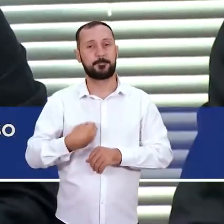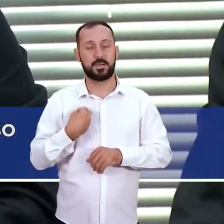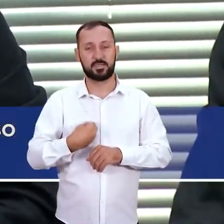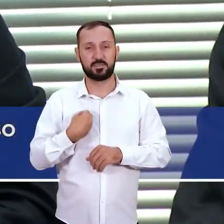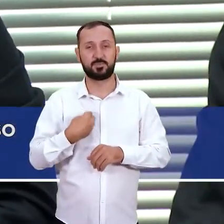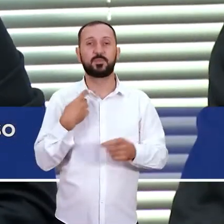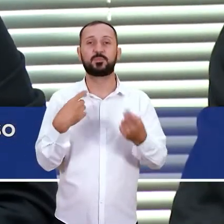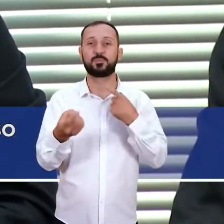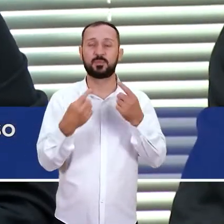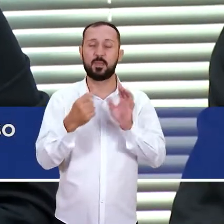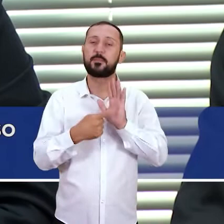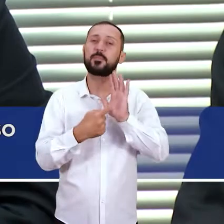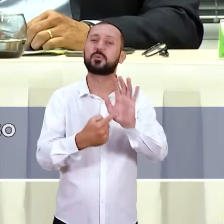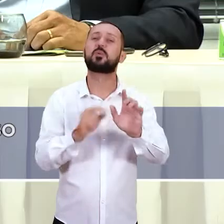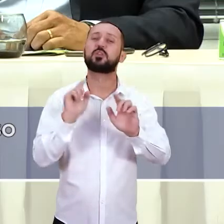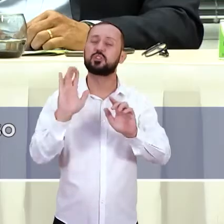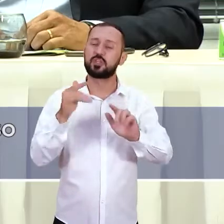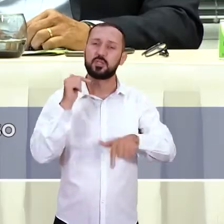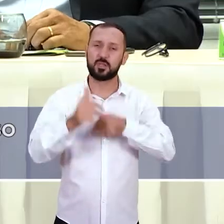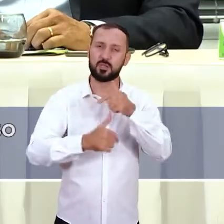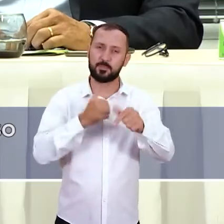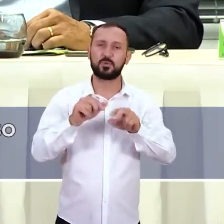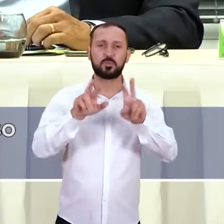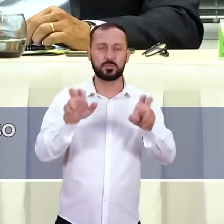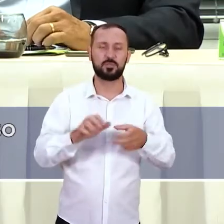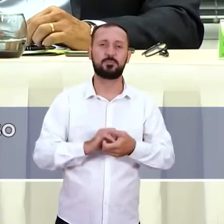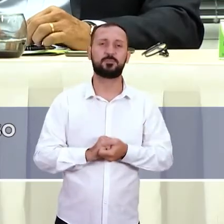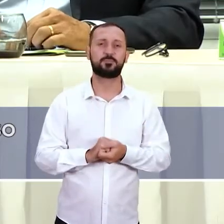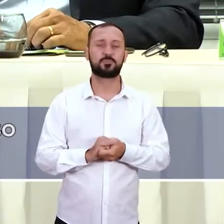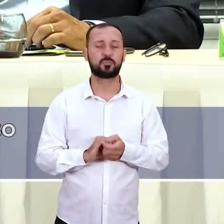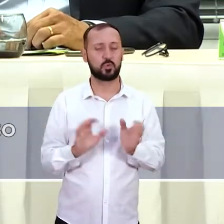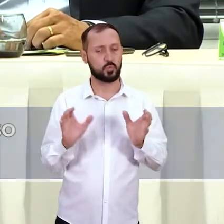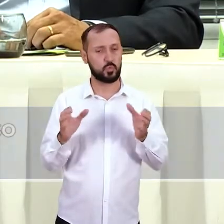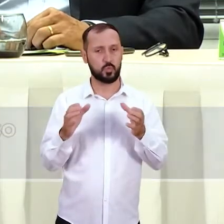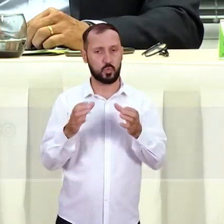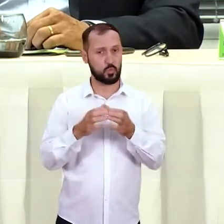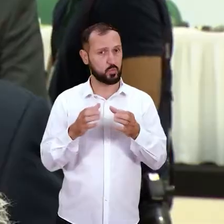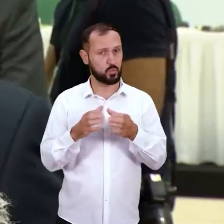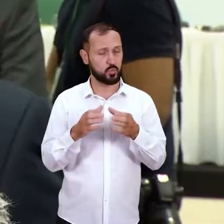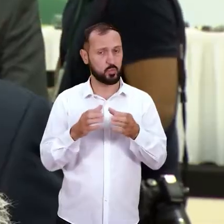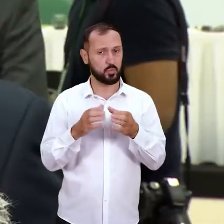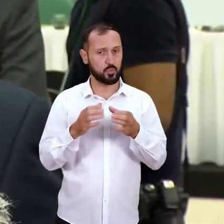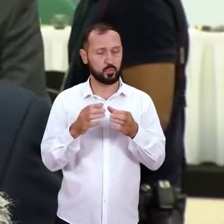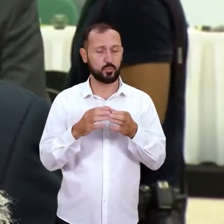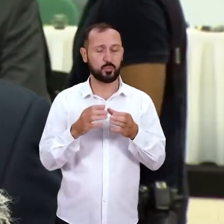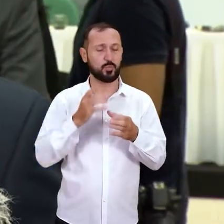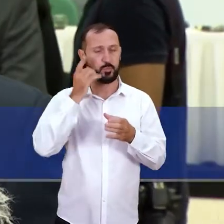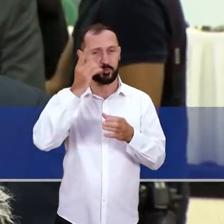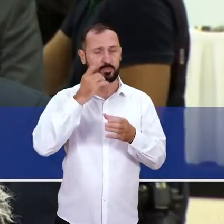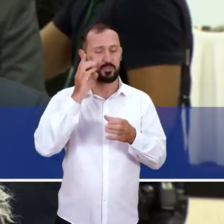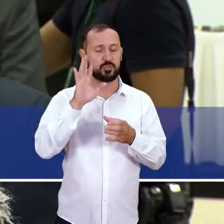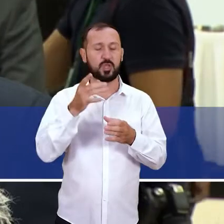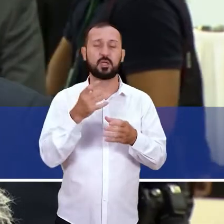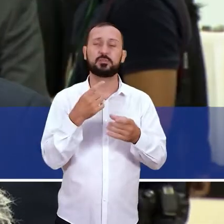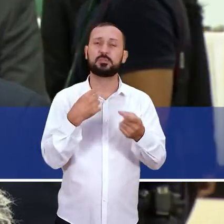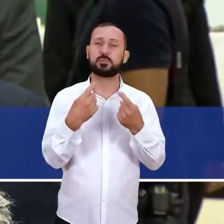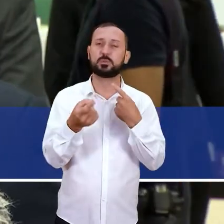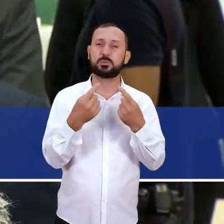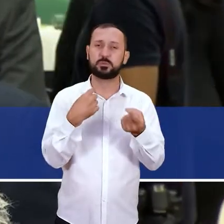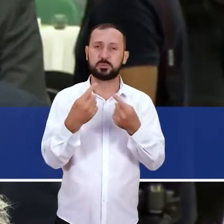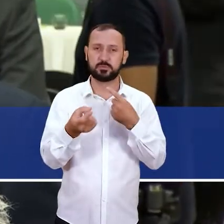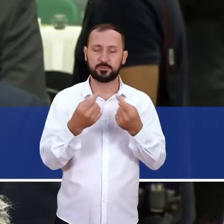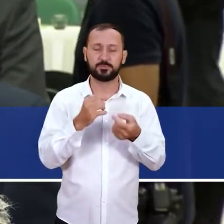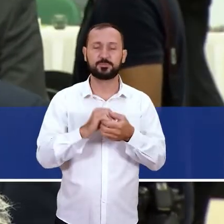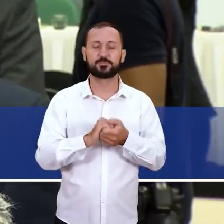Idosa, participou do debate e destacou que já vem trabalhando na temática. A Frente Parlamentar, nós